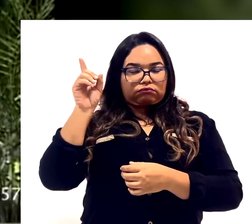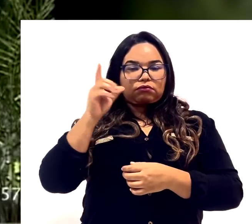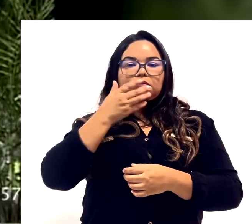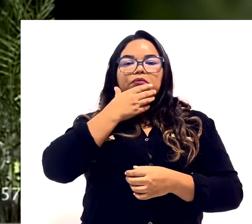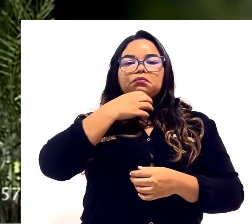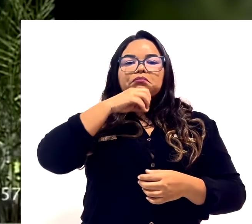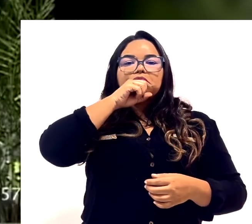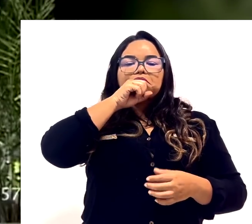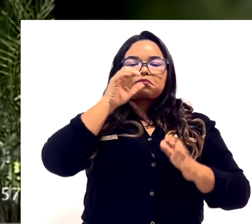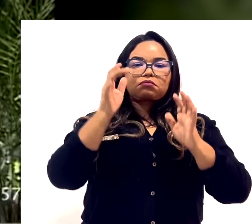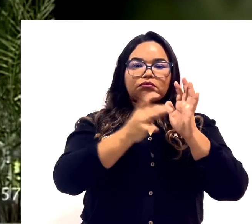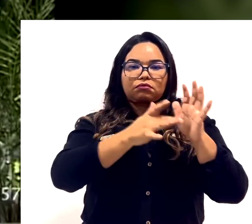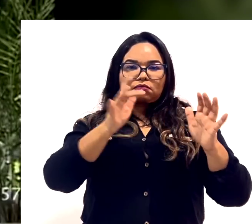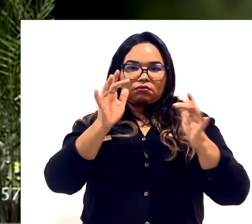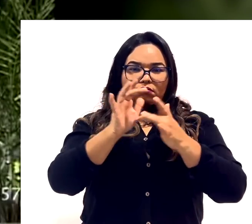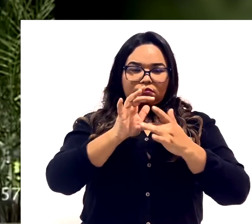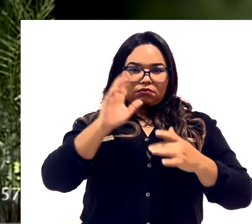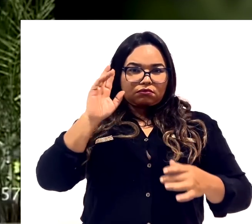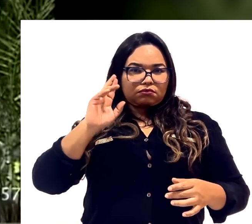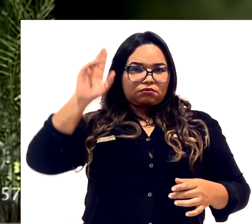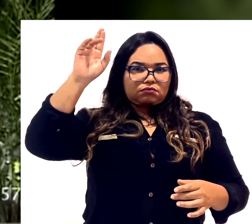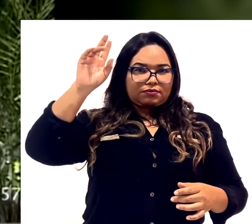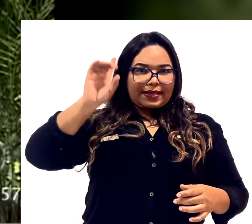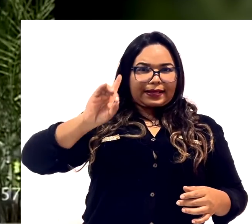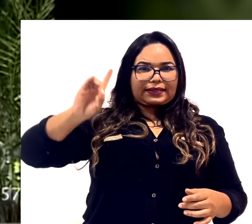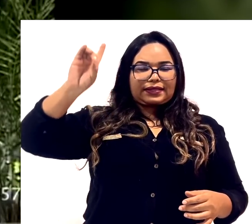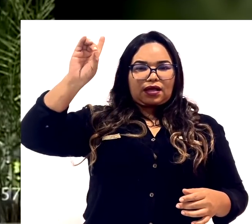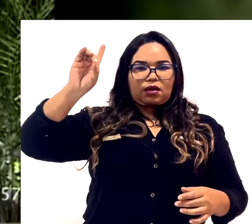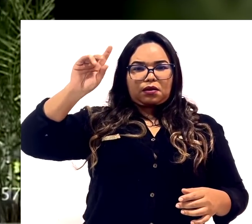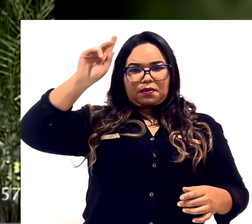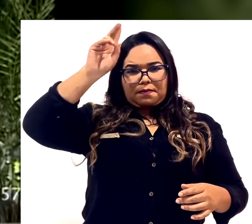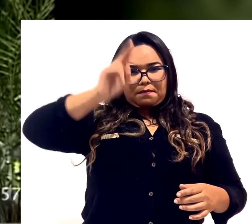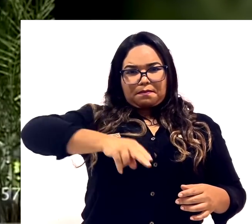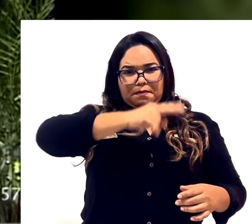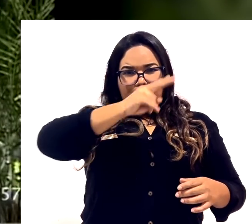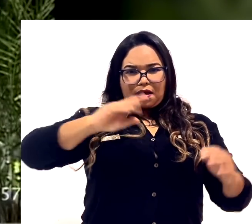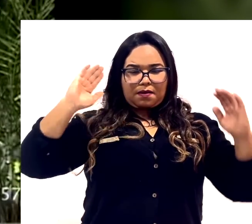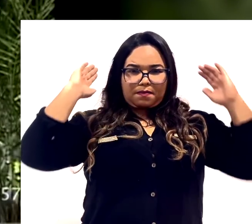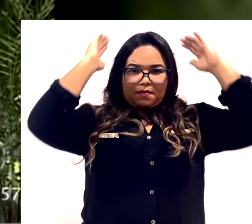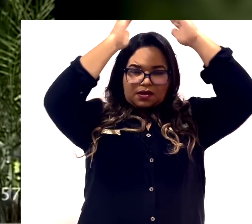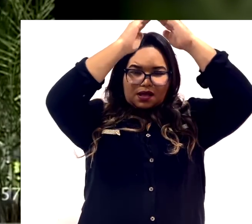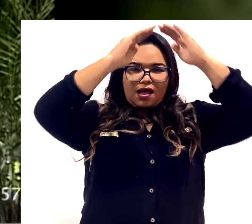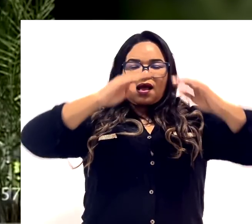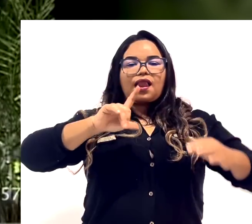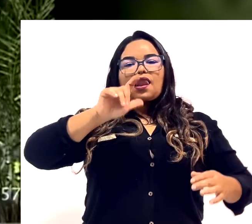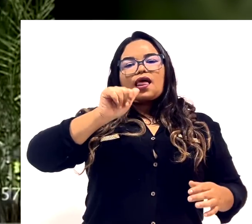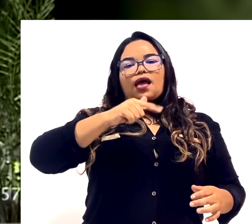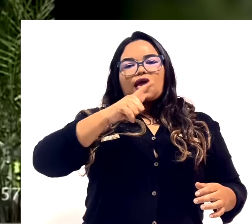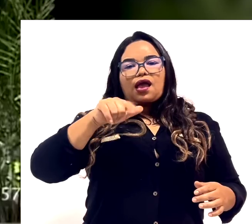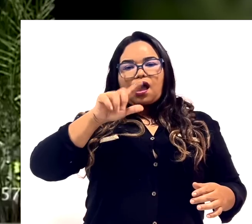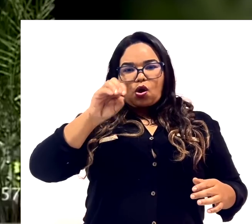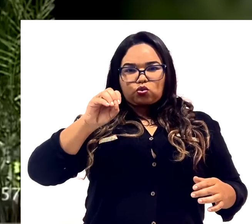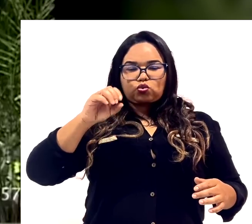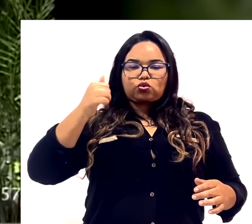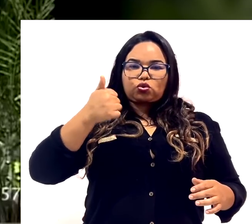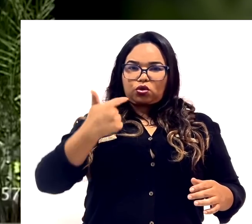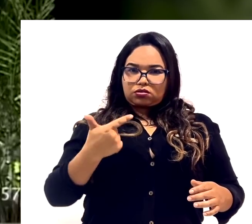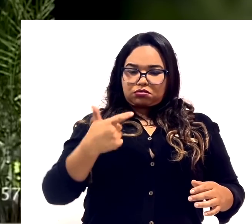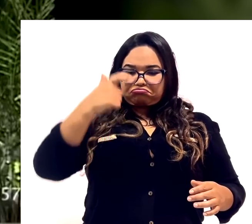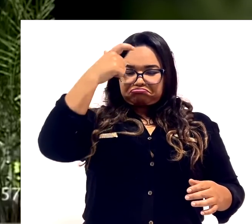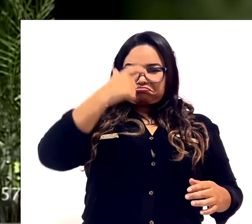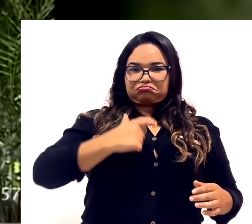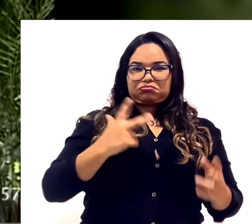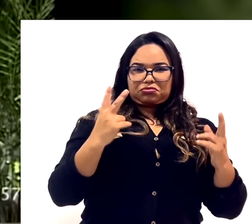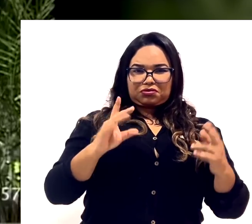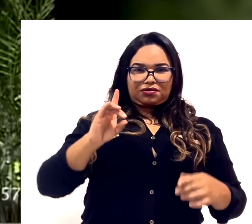em Cristo e nosso Senhor Deus, Papa Leão XII. Portanto, o Papa tem se coroado a si mesmo como